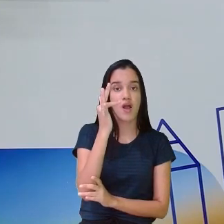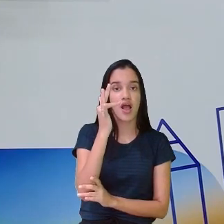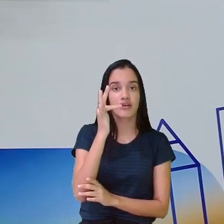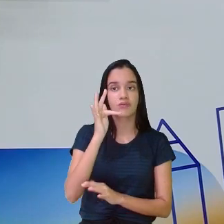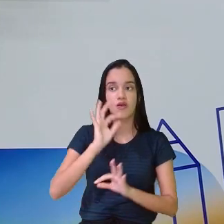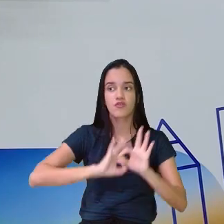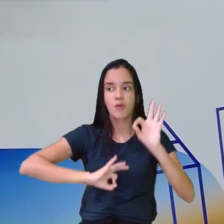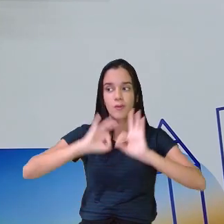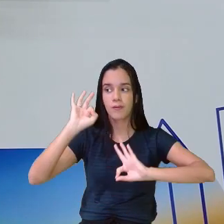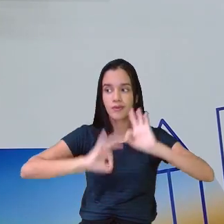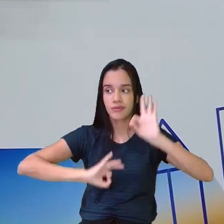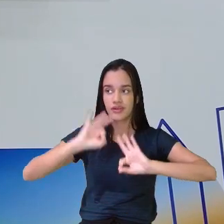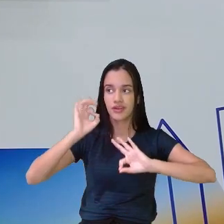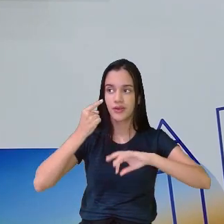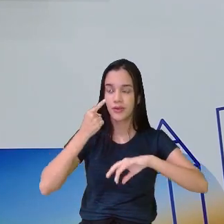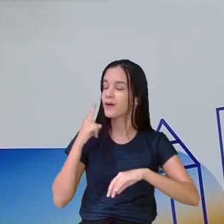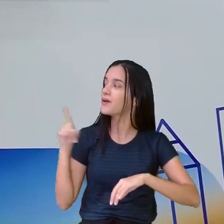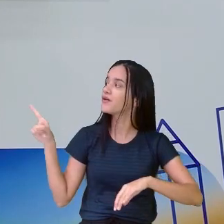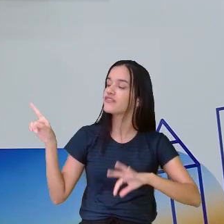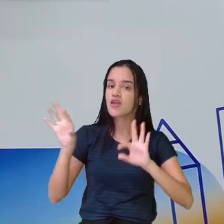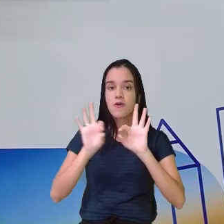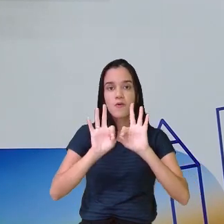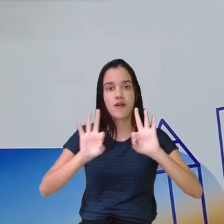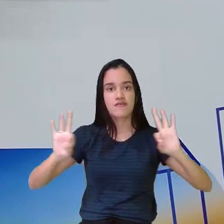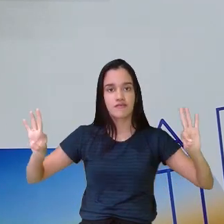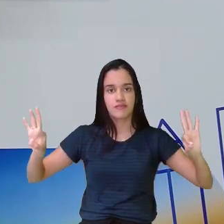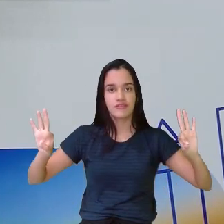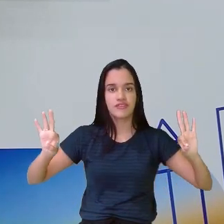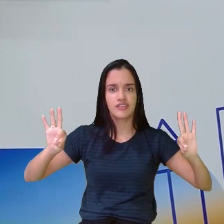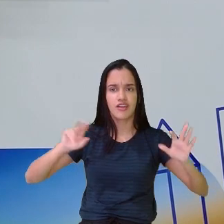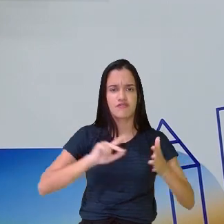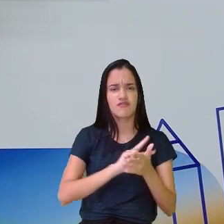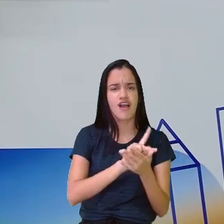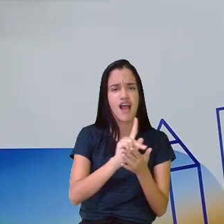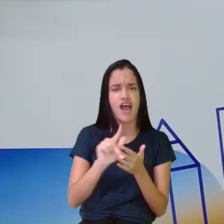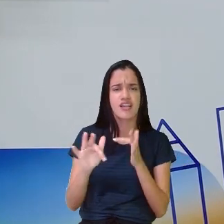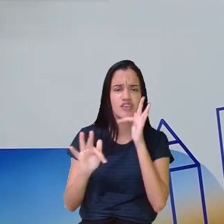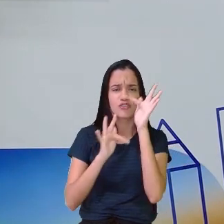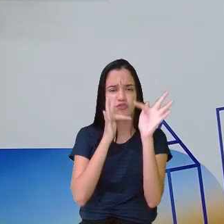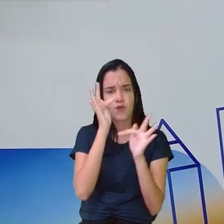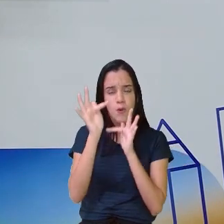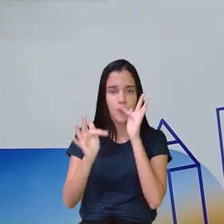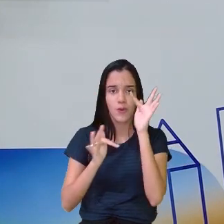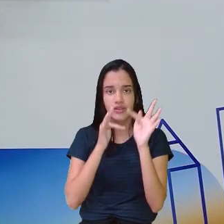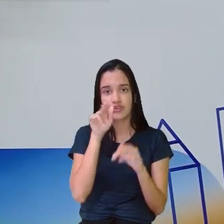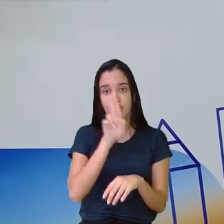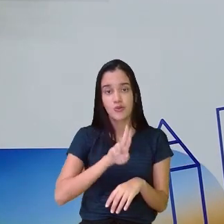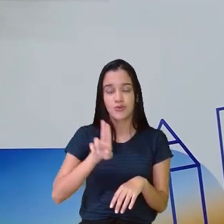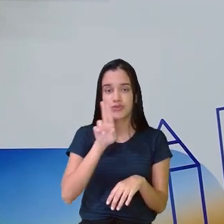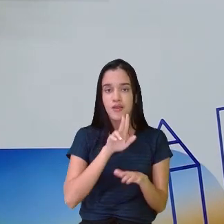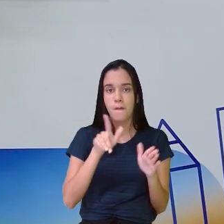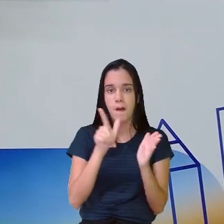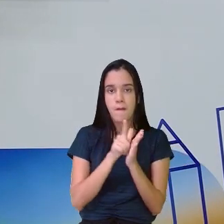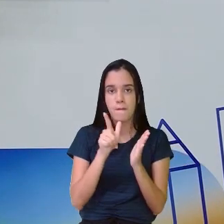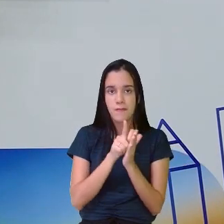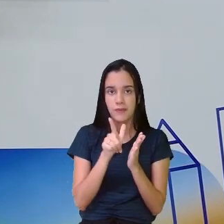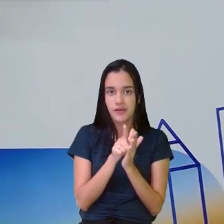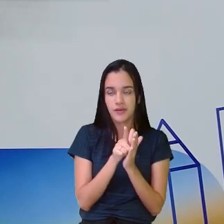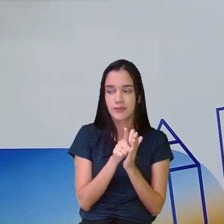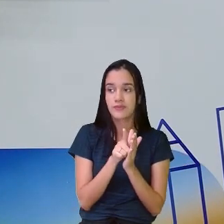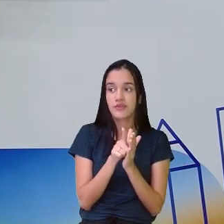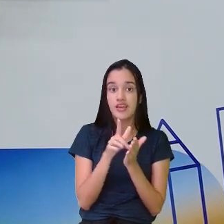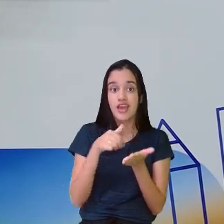preparei. Eu fiz uma cordinha aqui cheia de flores. Eu usei fitinhas e papel. Então eu vou